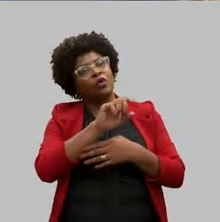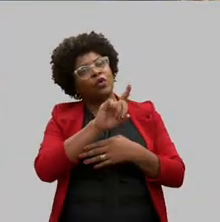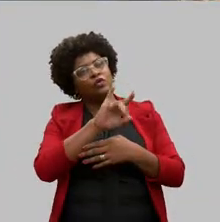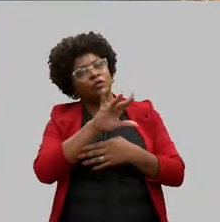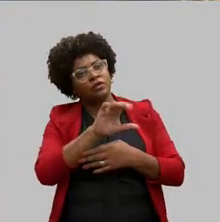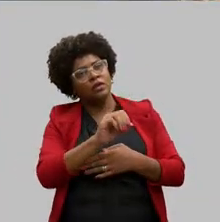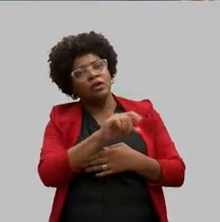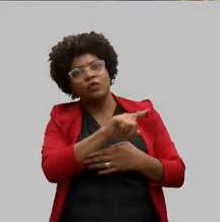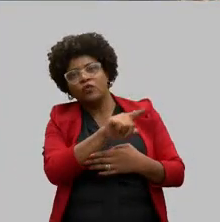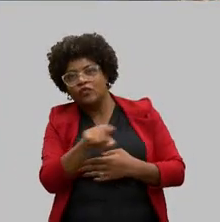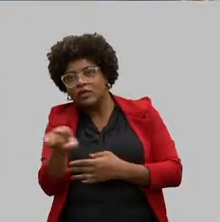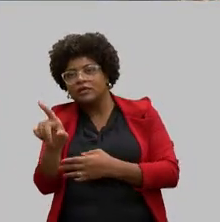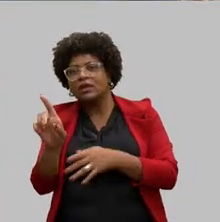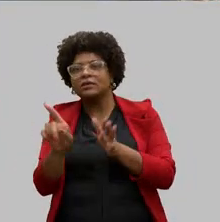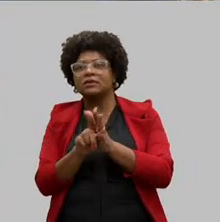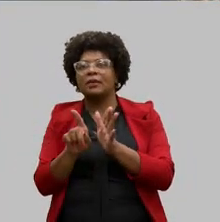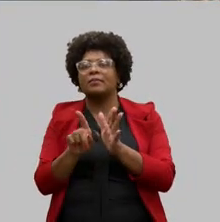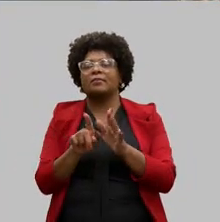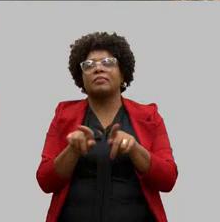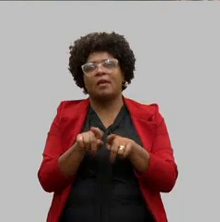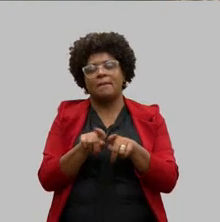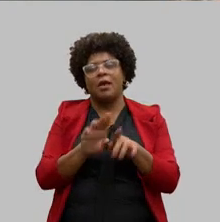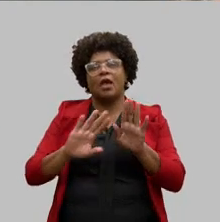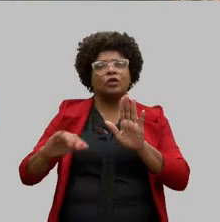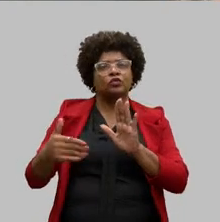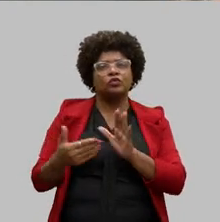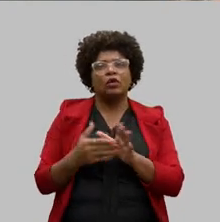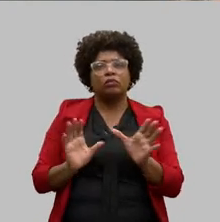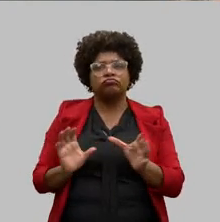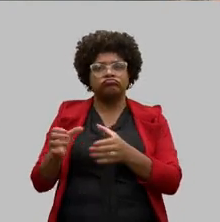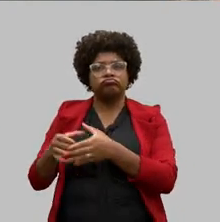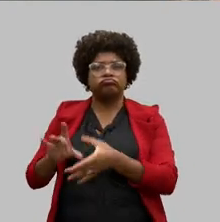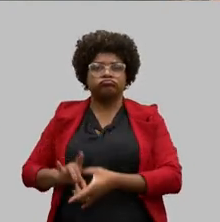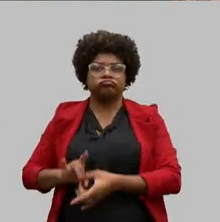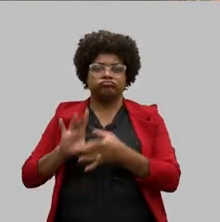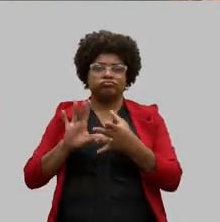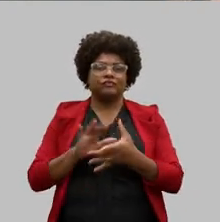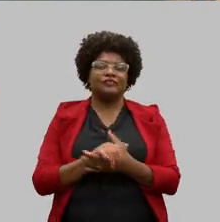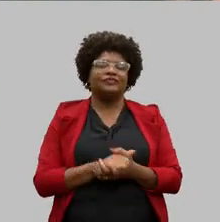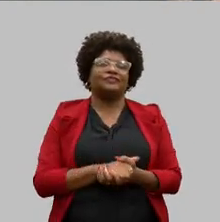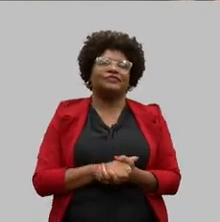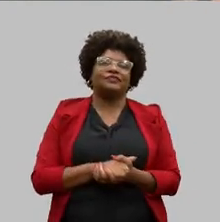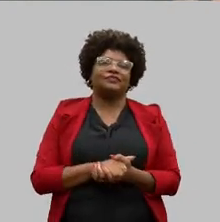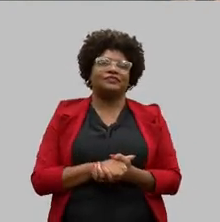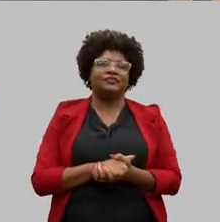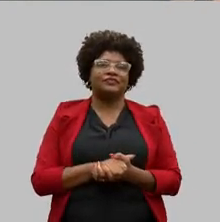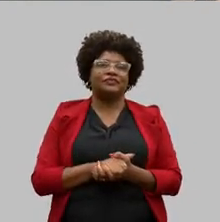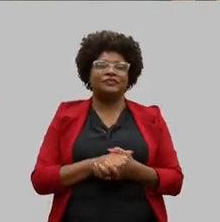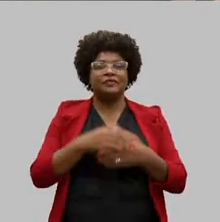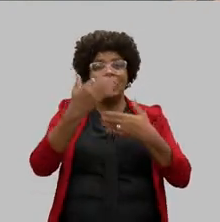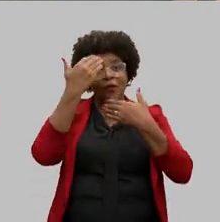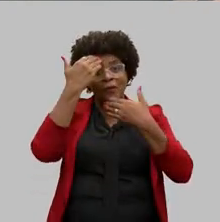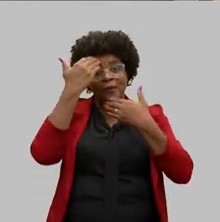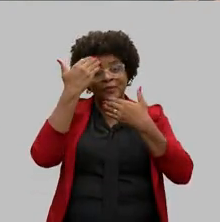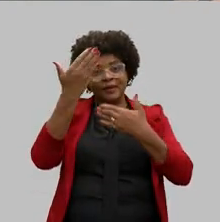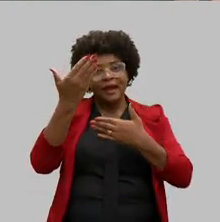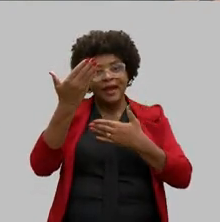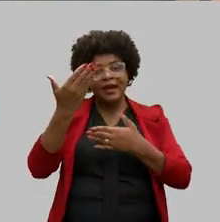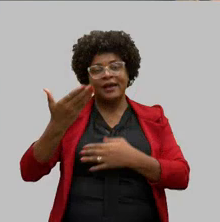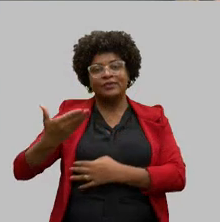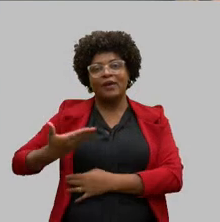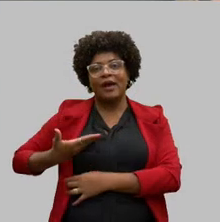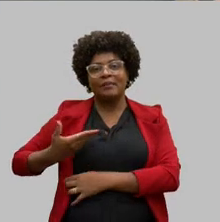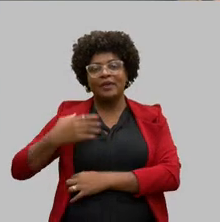abraço nosso gabinete segue à disposição obrigado ao Nobre colega Deputado